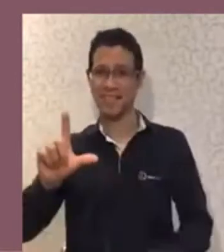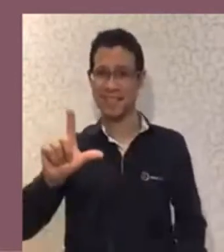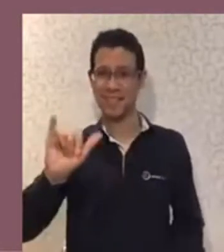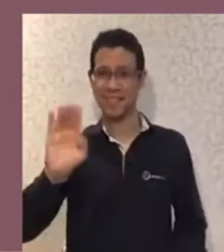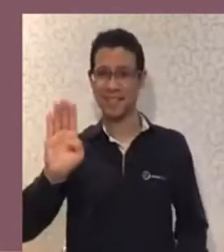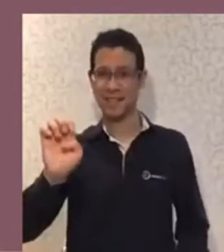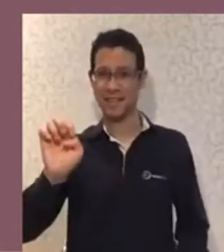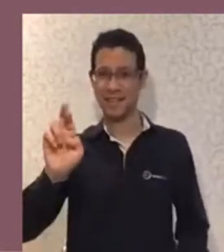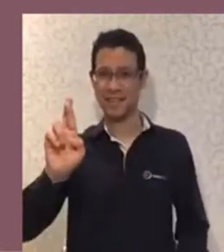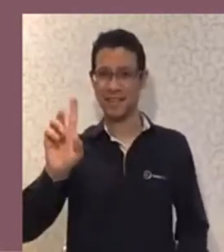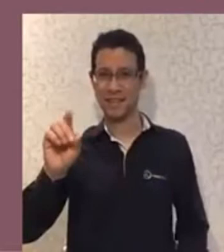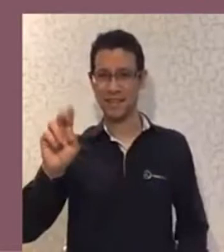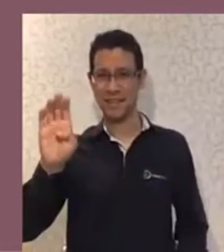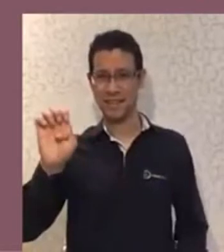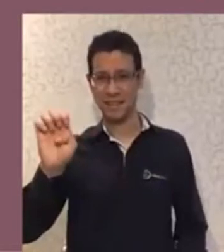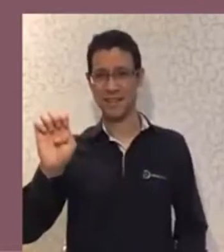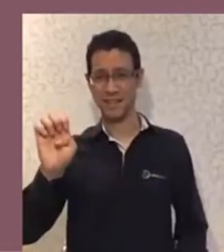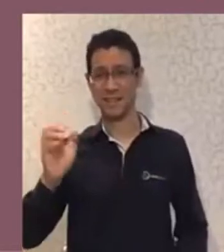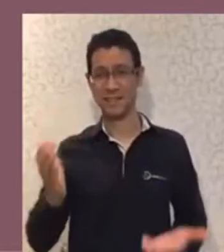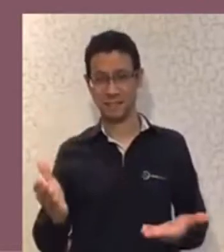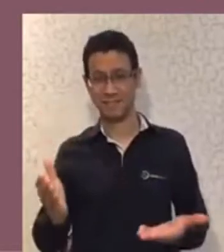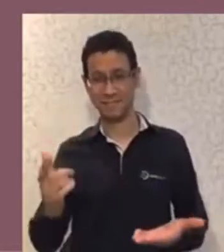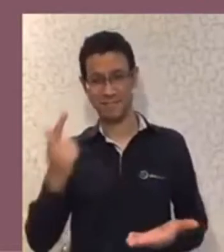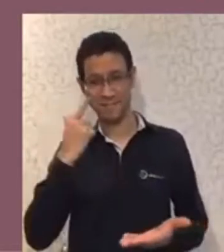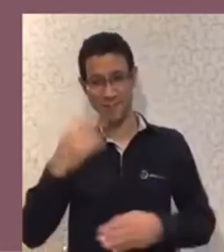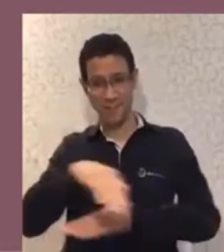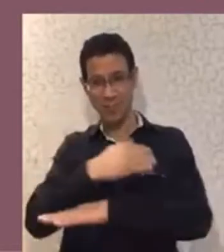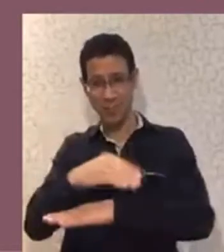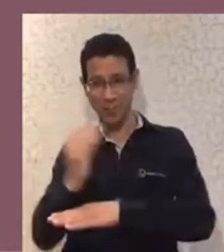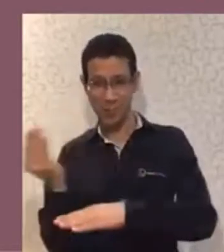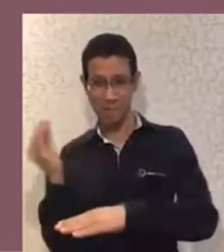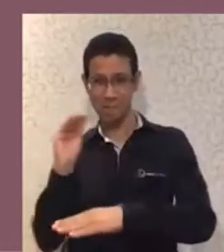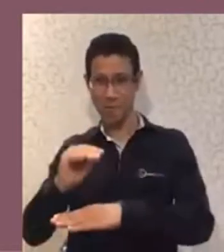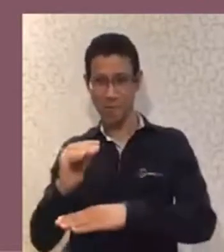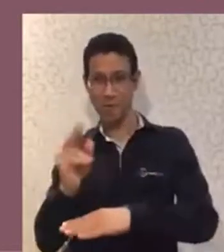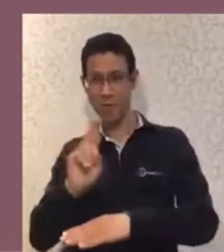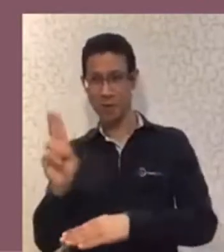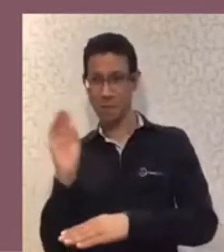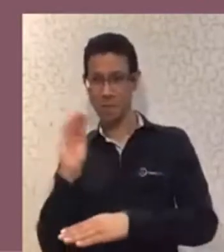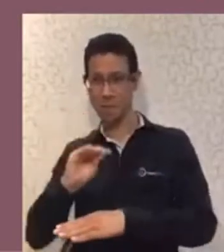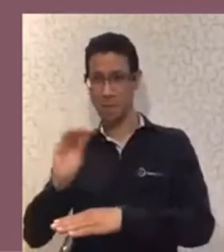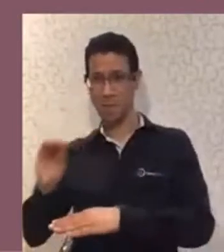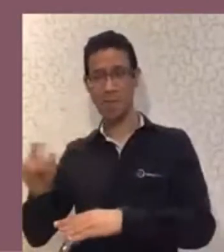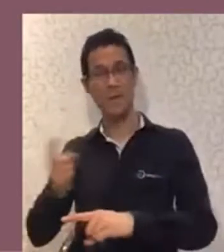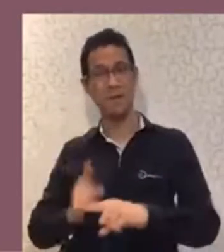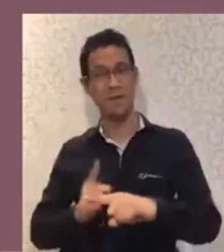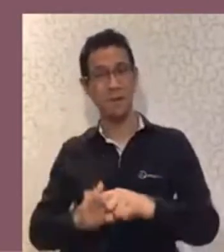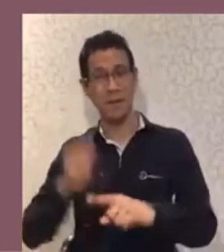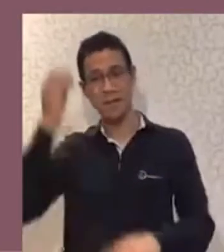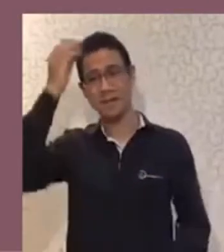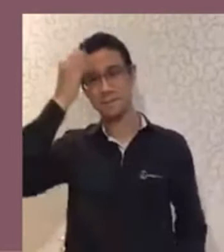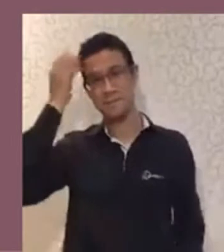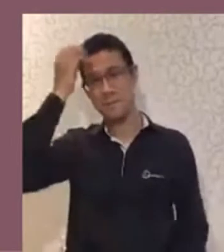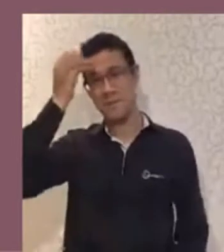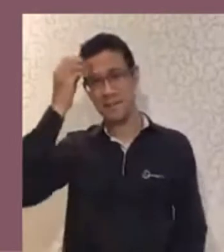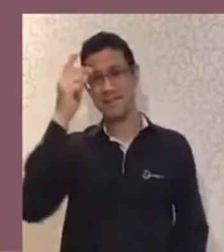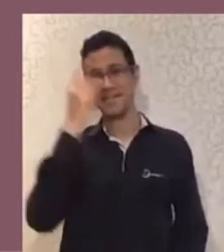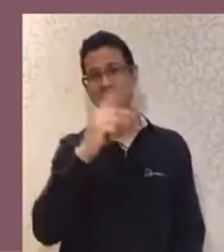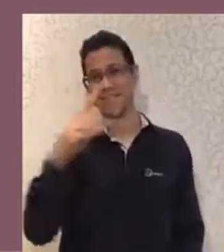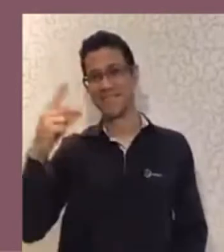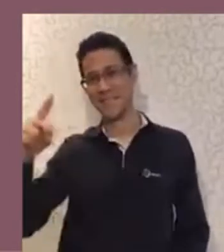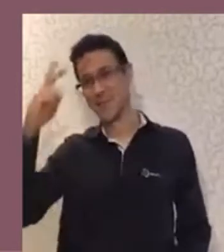a partir da experiência de seus habitantes. Bom, dizendo isso, eu acho